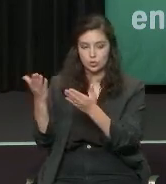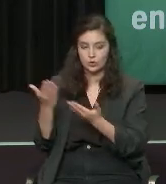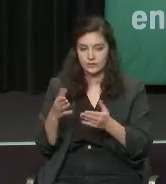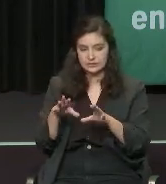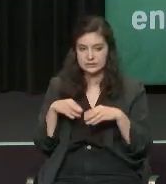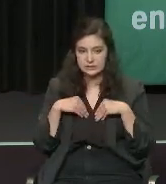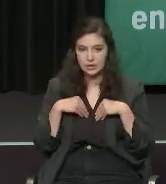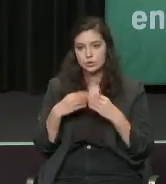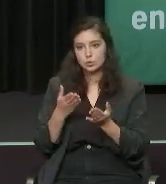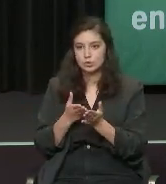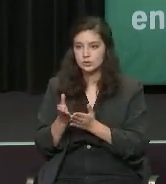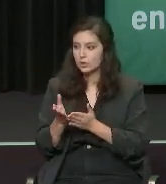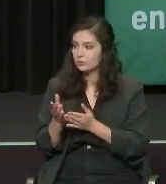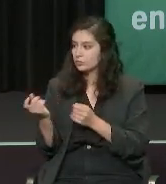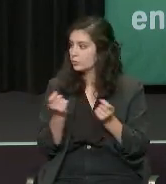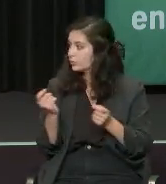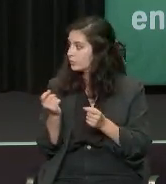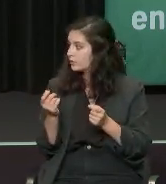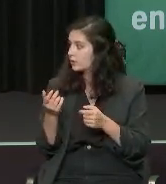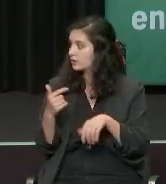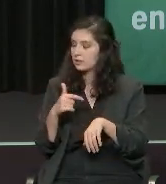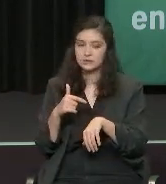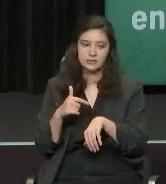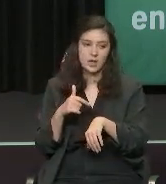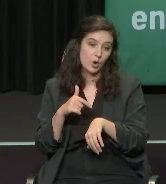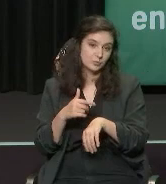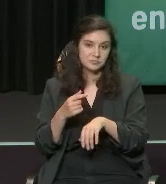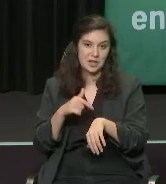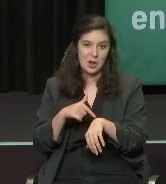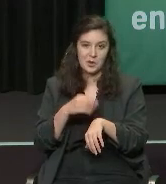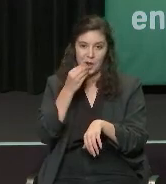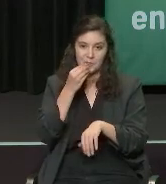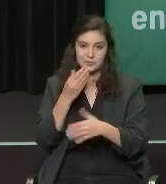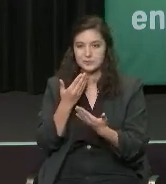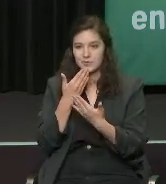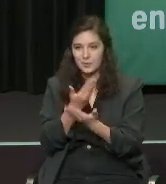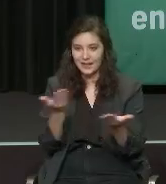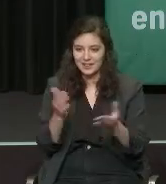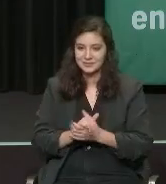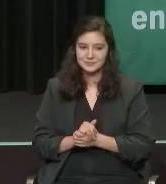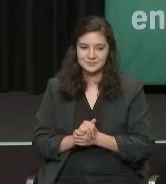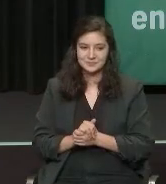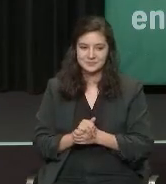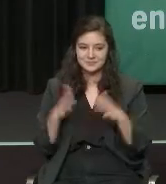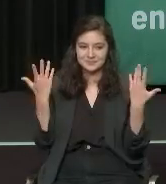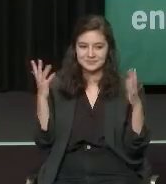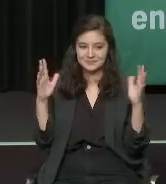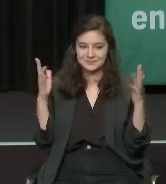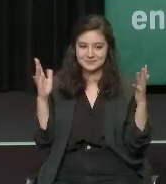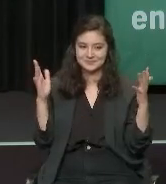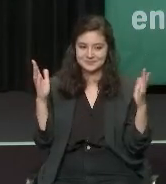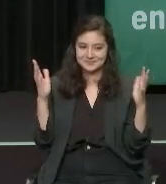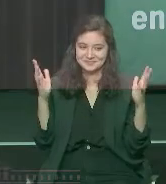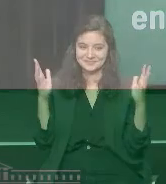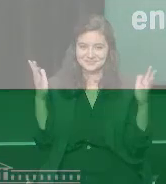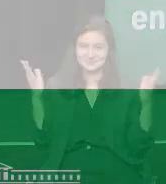discutir. Continuamos a nossa discussão à hora do almoço, diria eu. Obrigada.